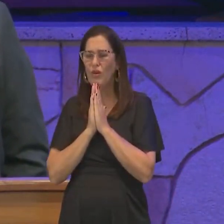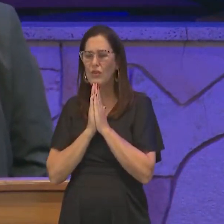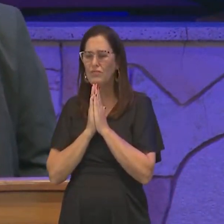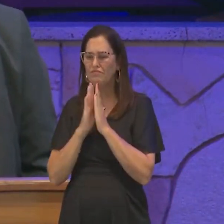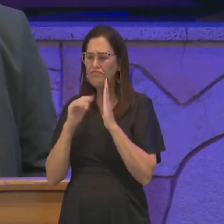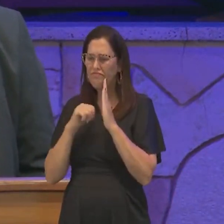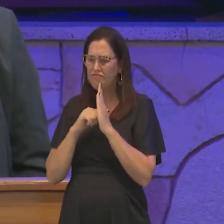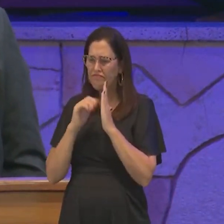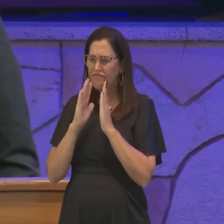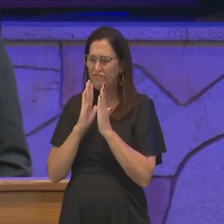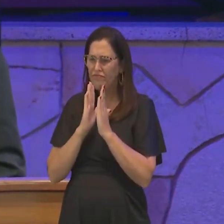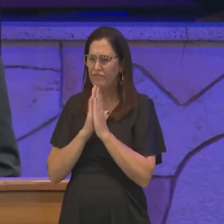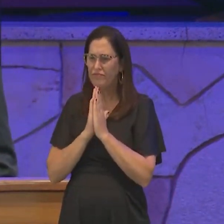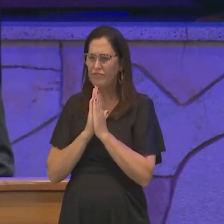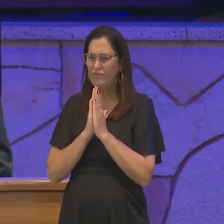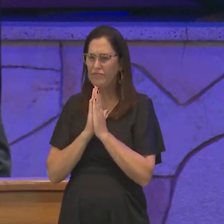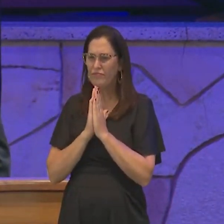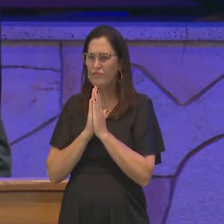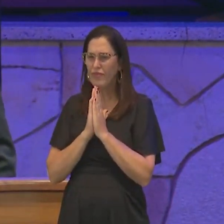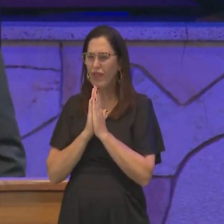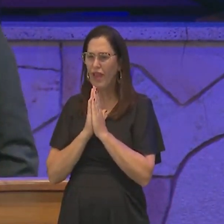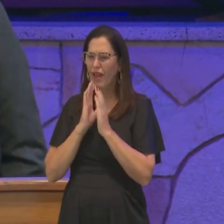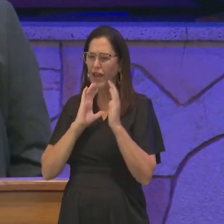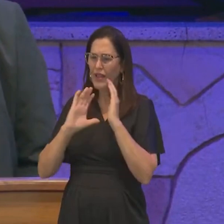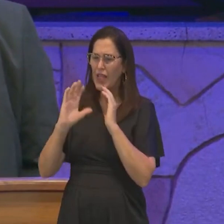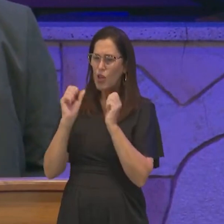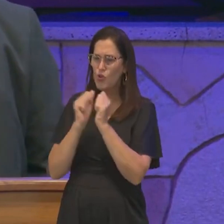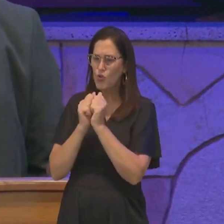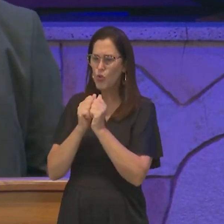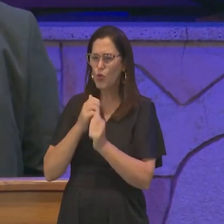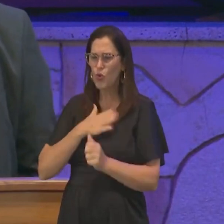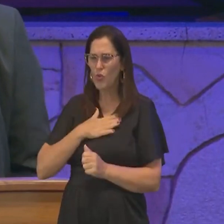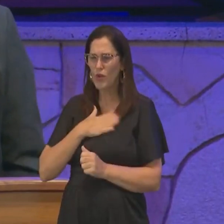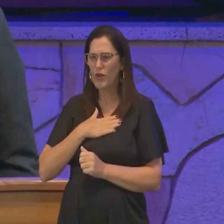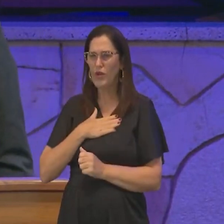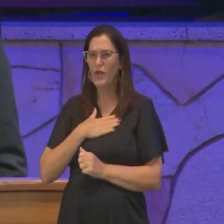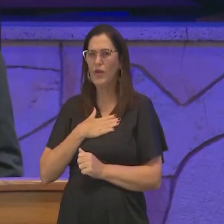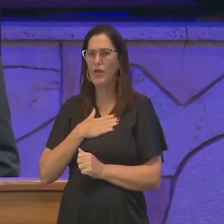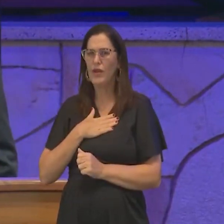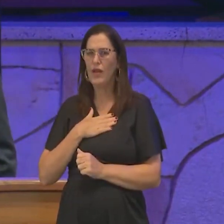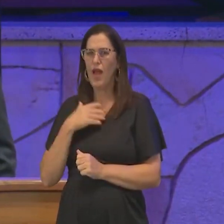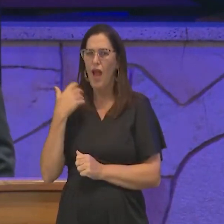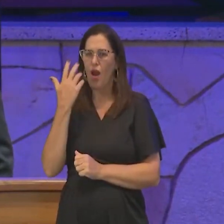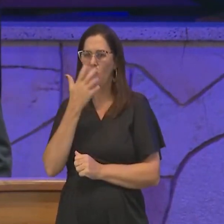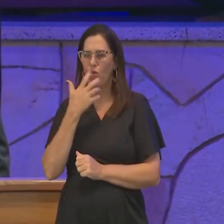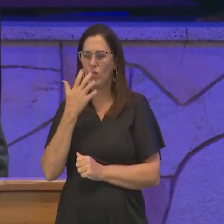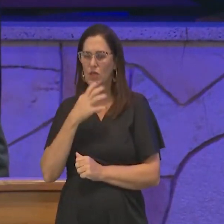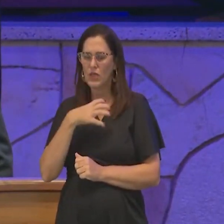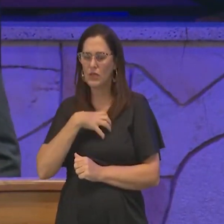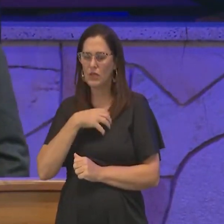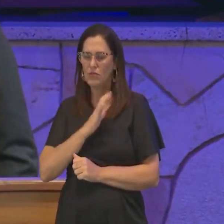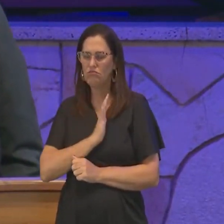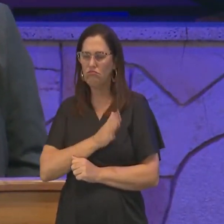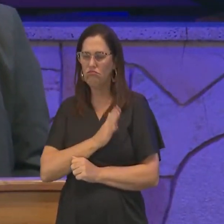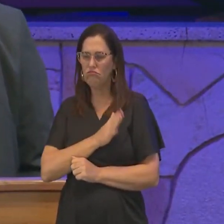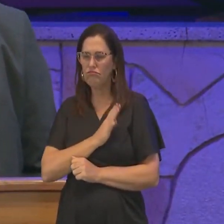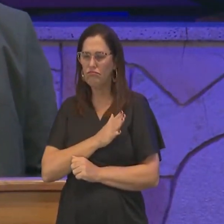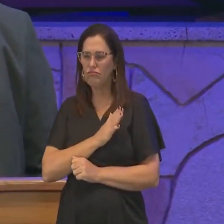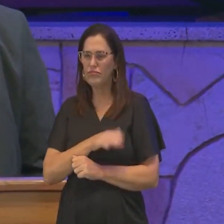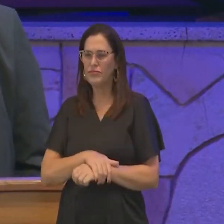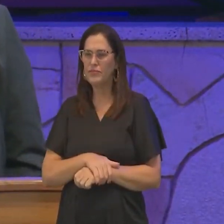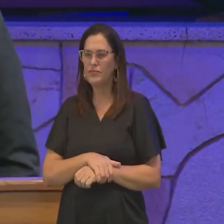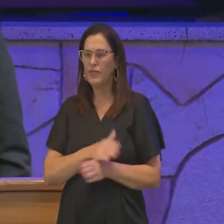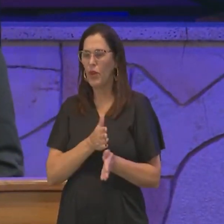seus olhos e, se você souber, cantar comigo. Agora sim, esta música que me veio ao coração durante o decorrer deste